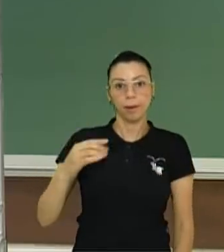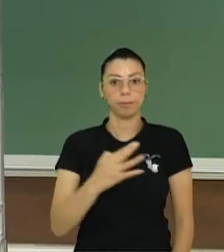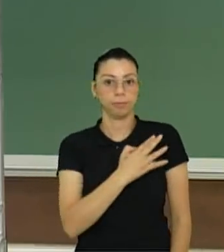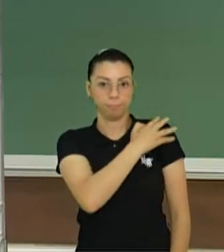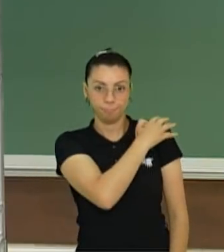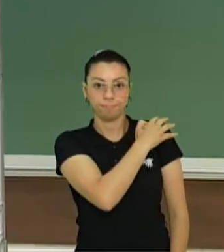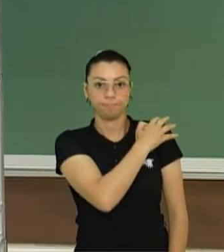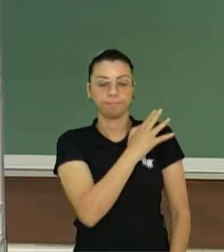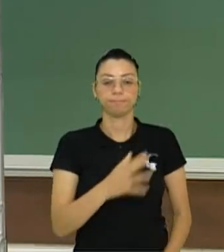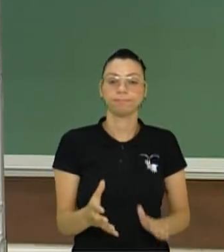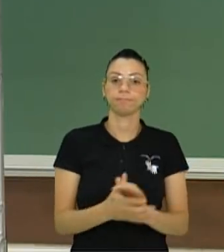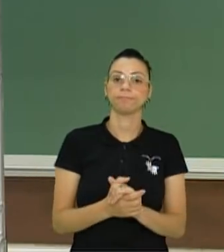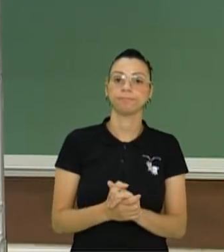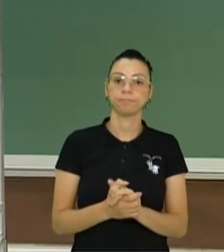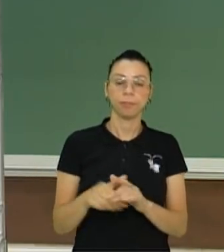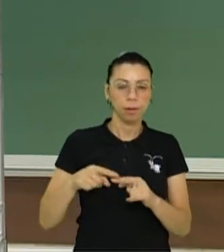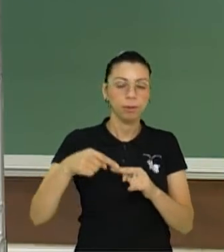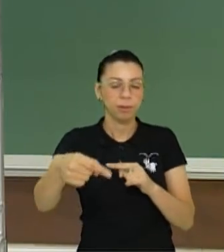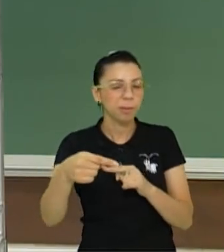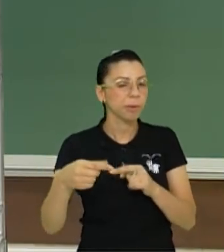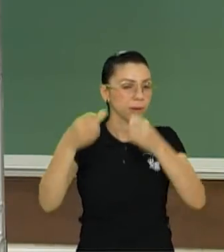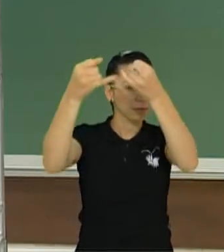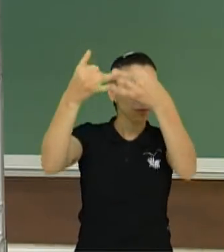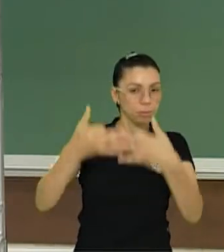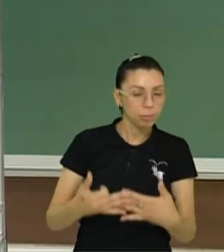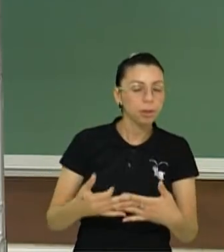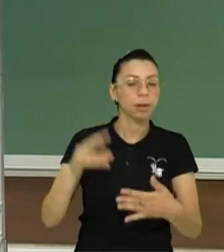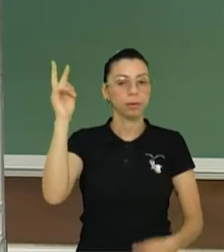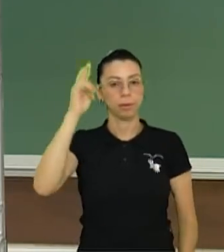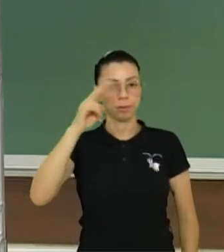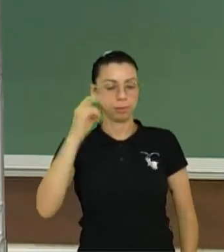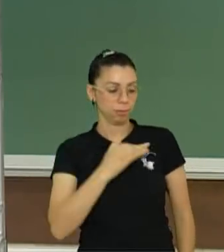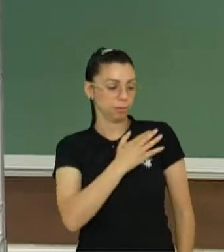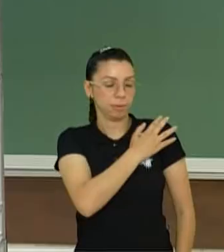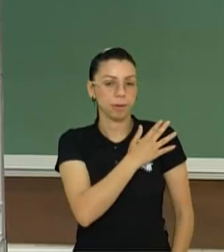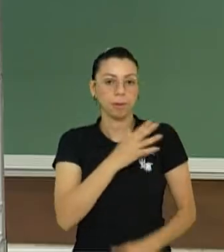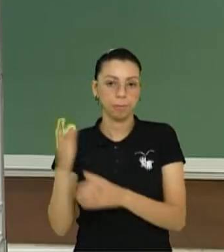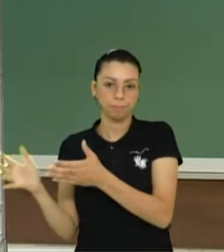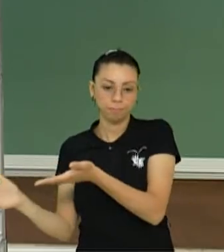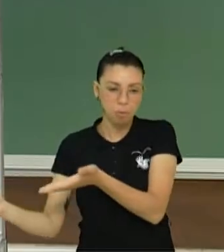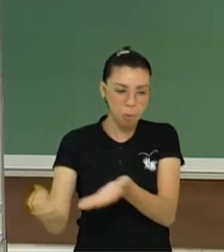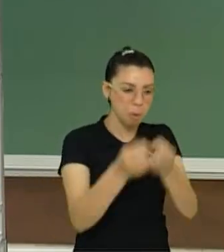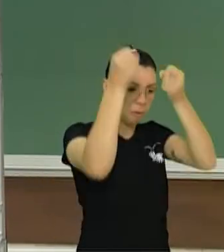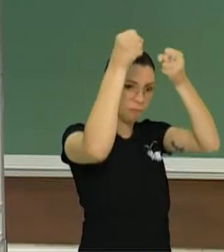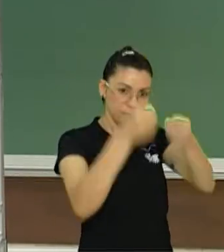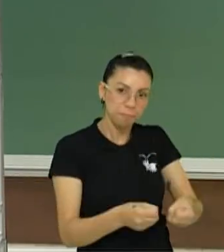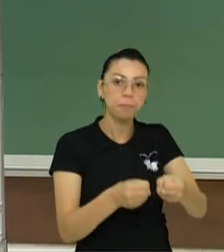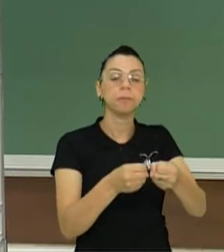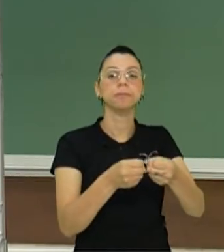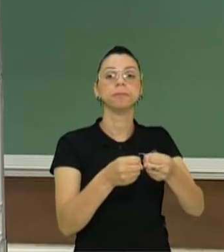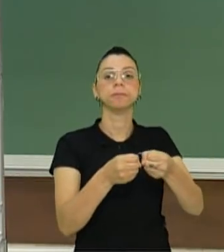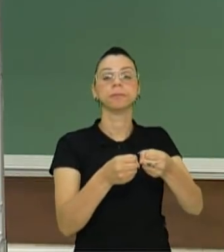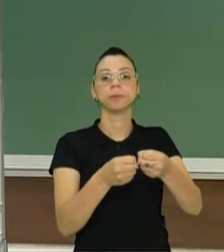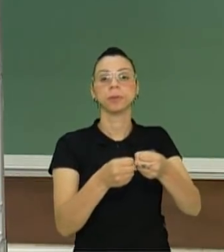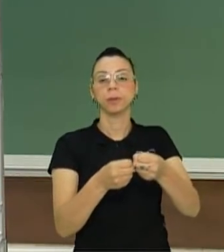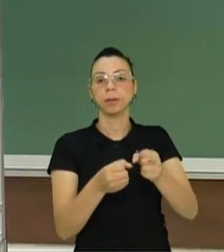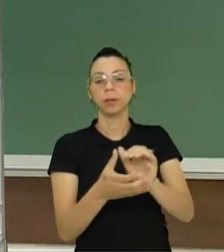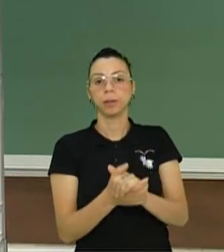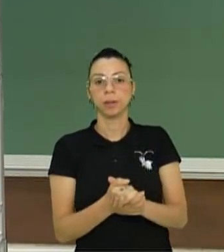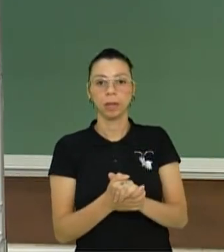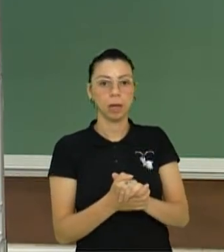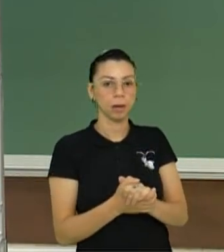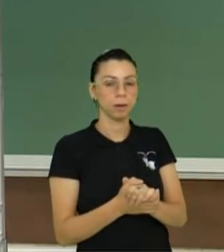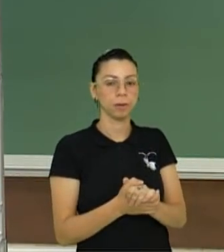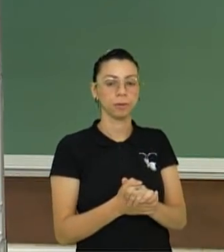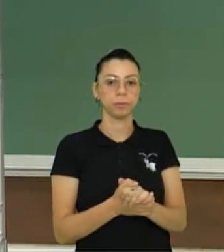eram generais. Então nós vamos ver depois uma história onde os generais tomam uma força tão grande que eles vão se apropriar da